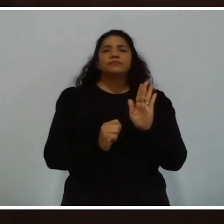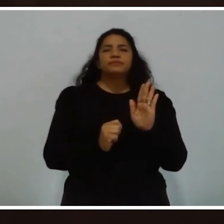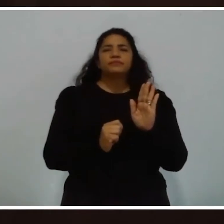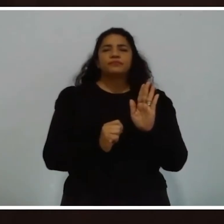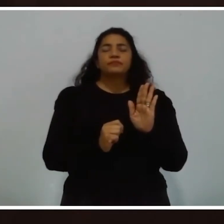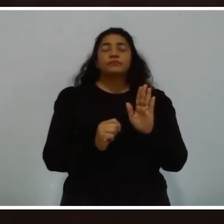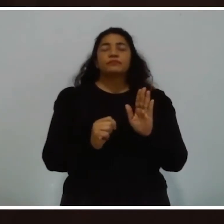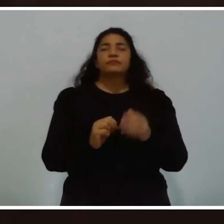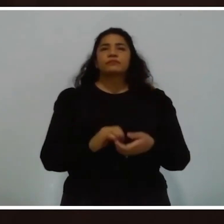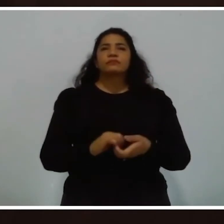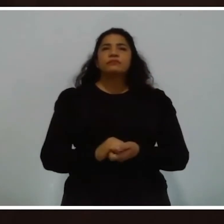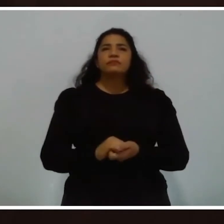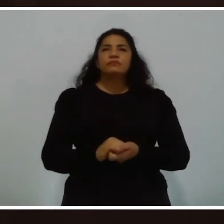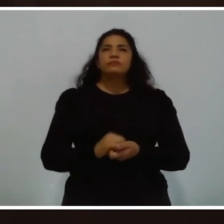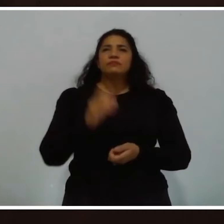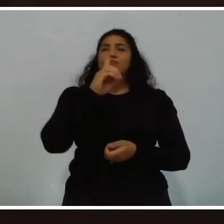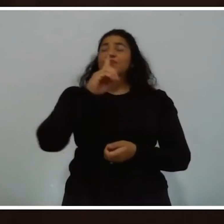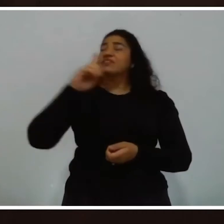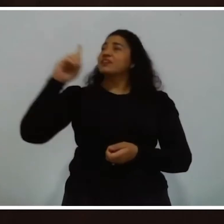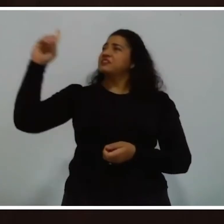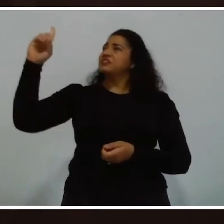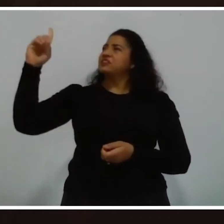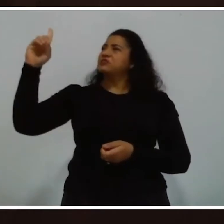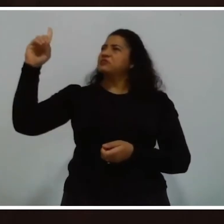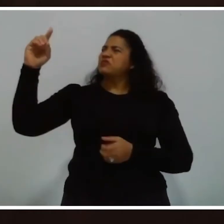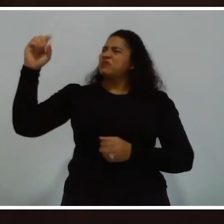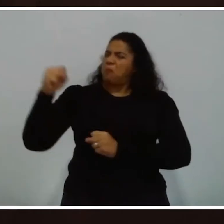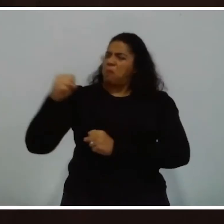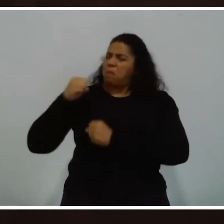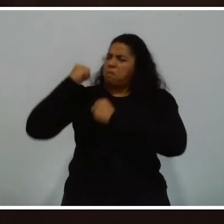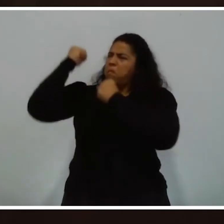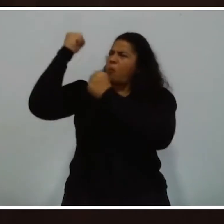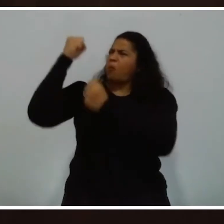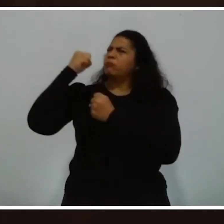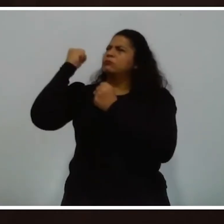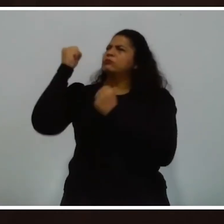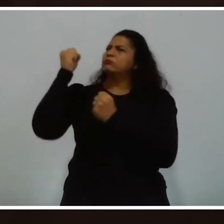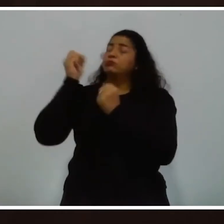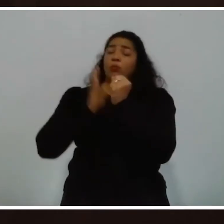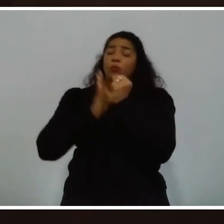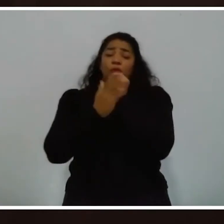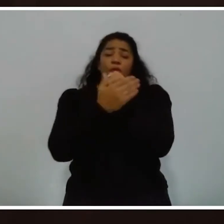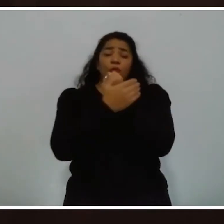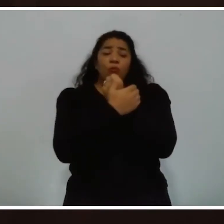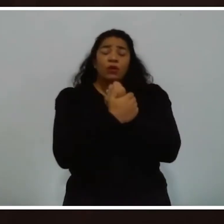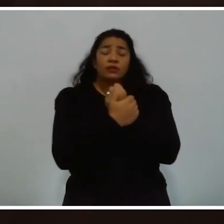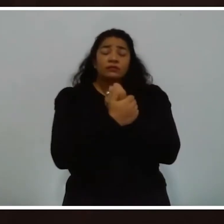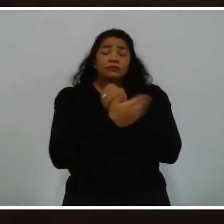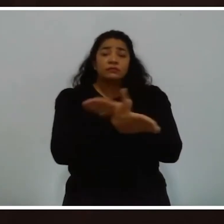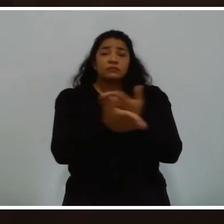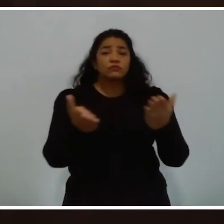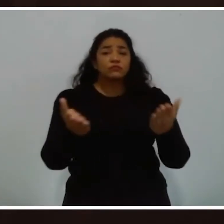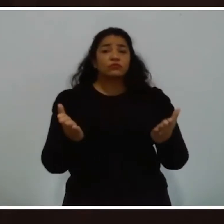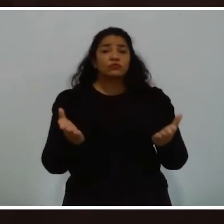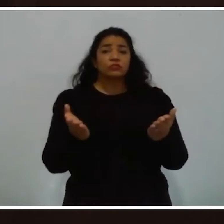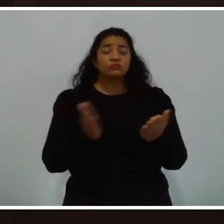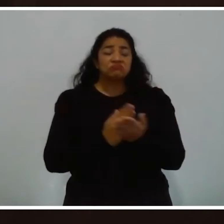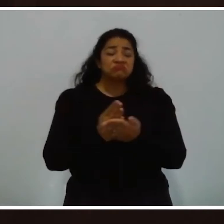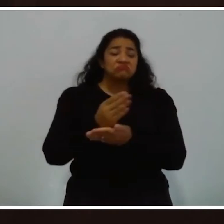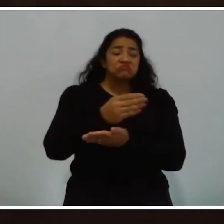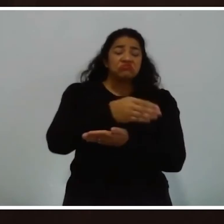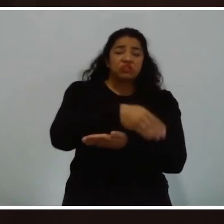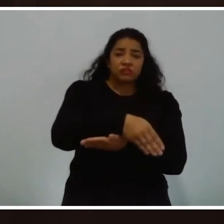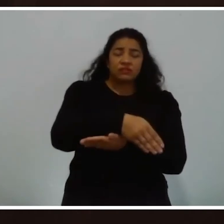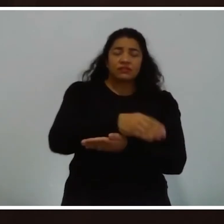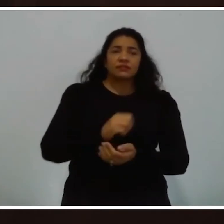Ora, aquele que é poderoso para vos guardar de tropeços e para vos apresentar com